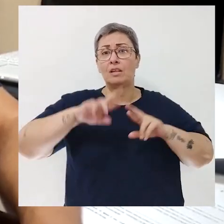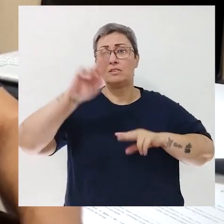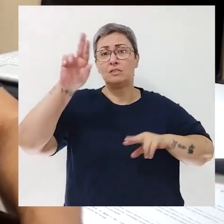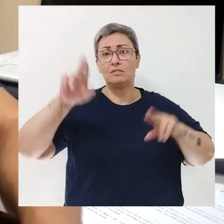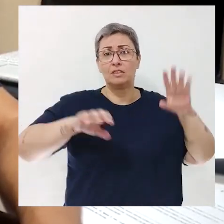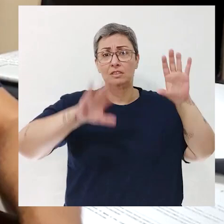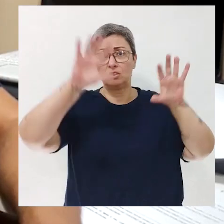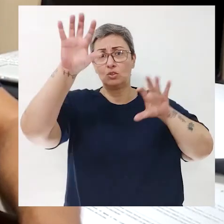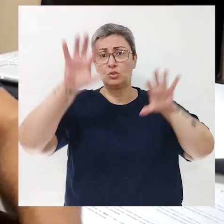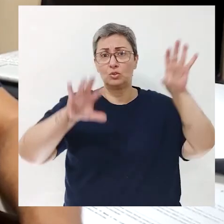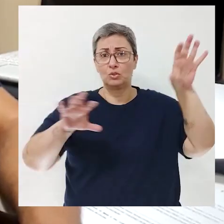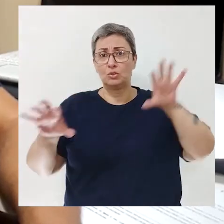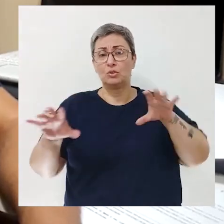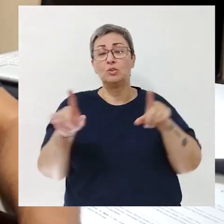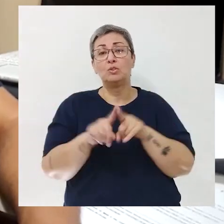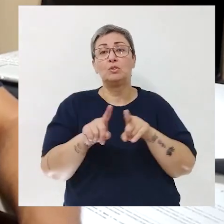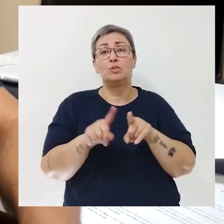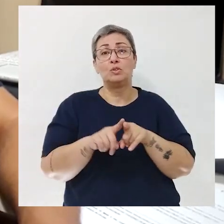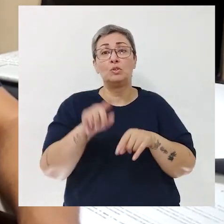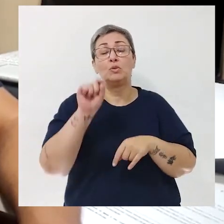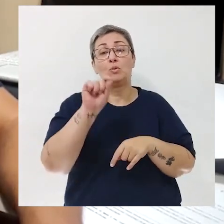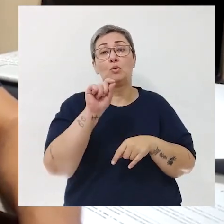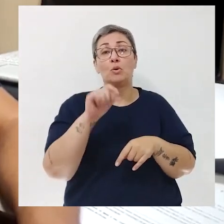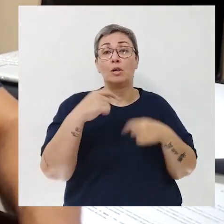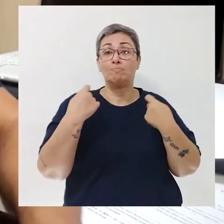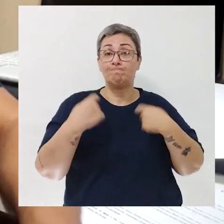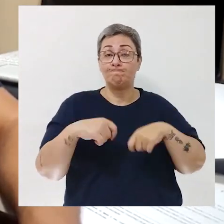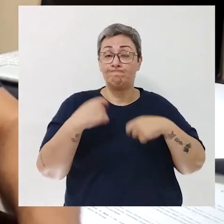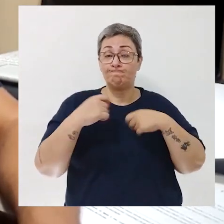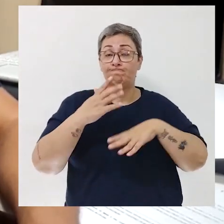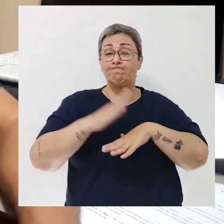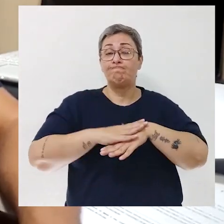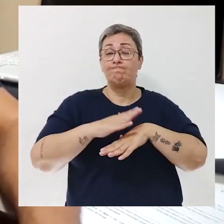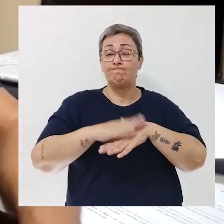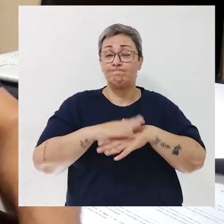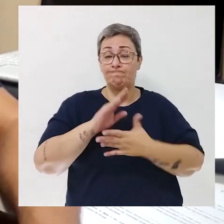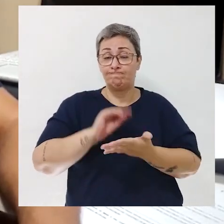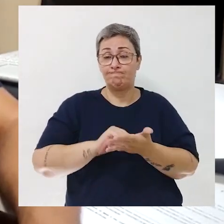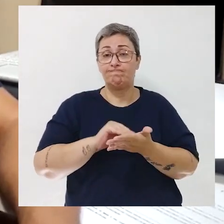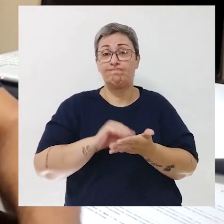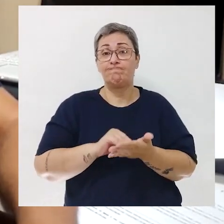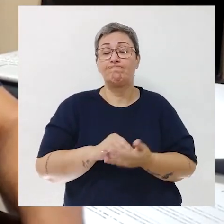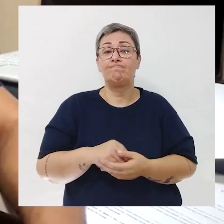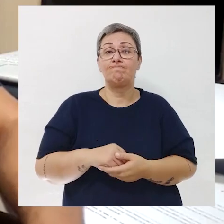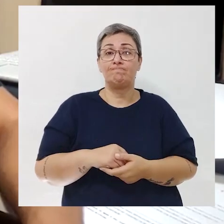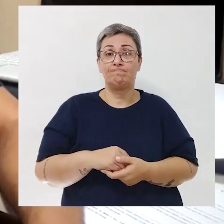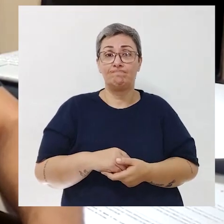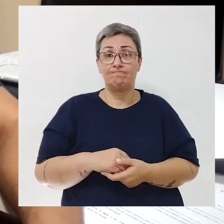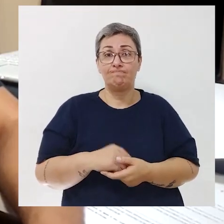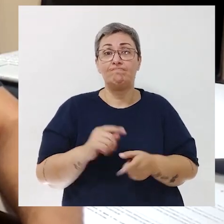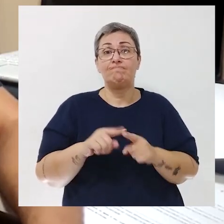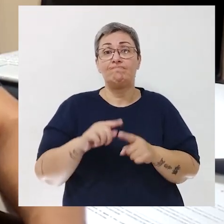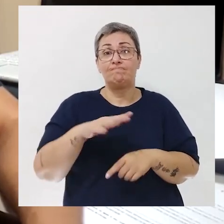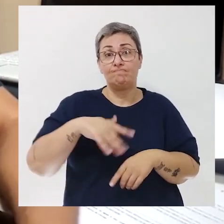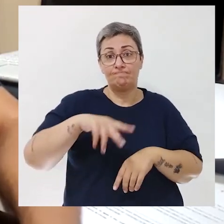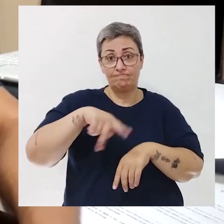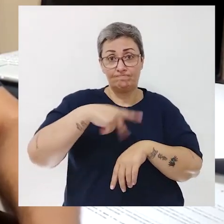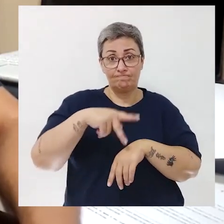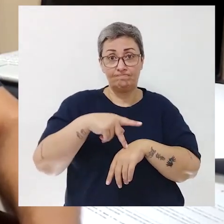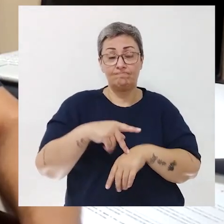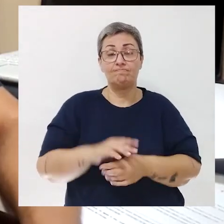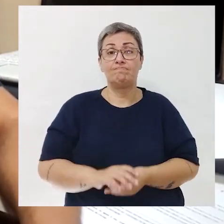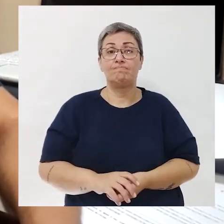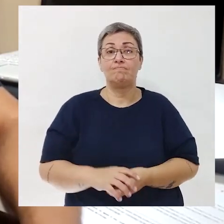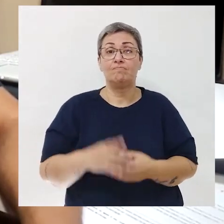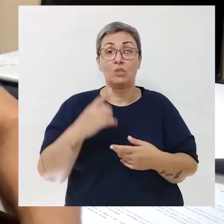diferenças regionais e o tanto que ainda precisa ser feito nessa área em nosso